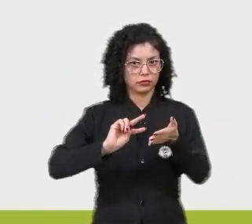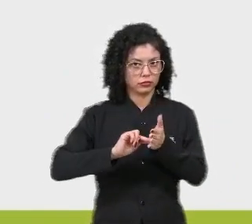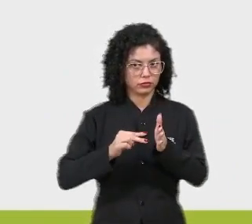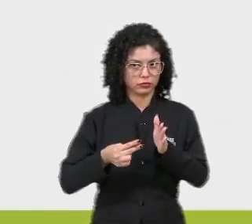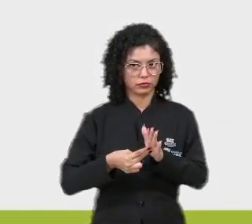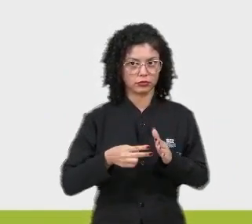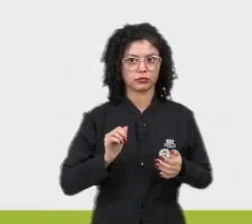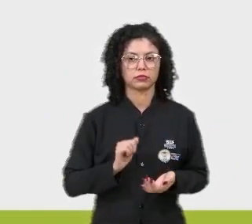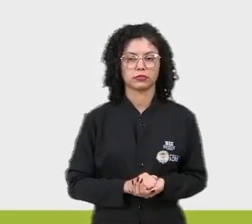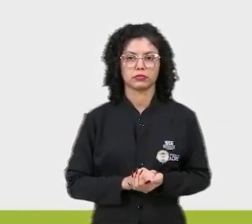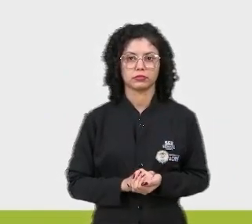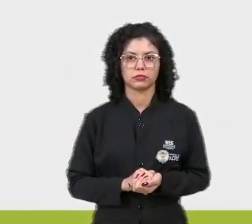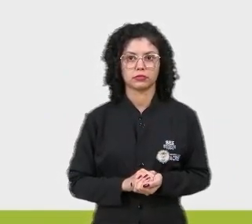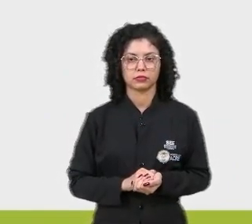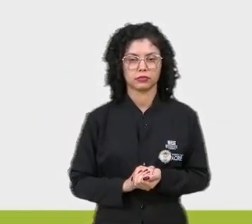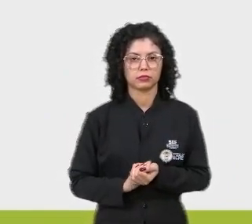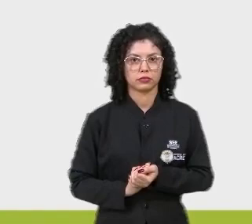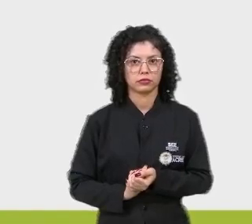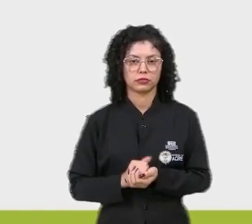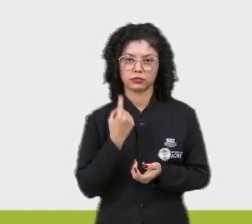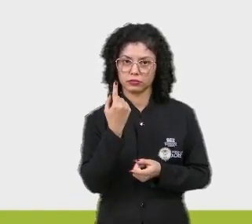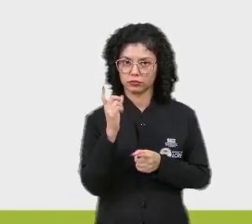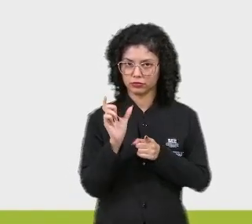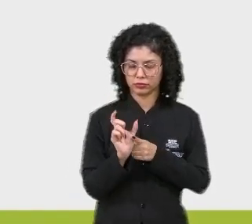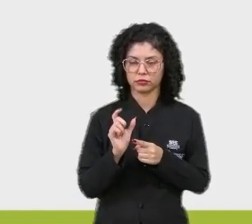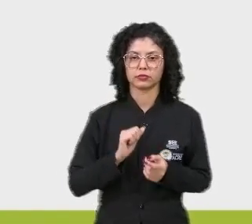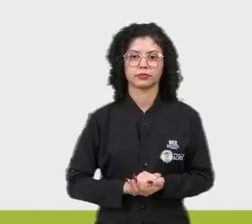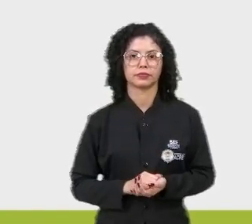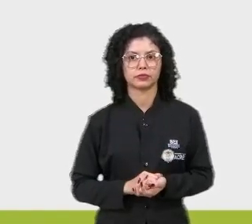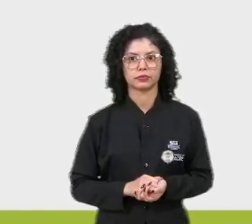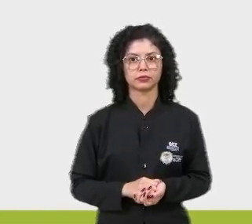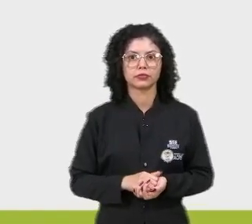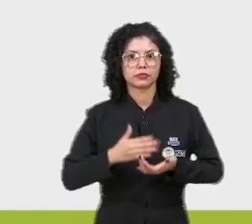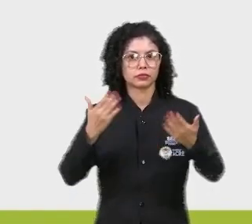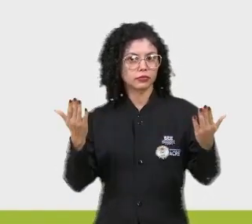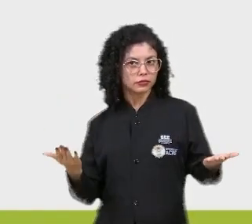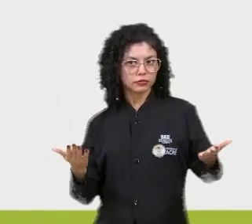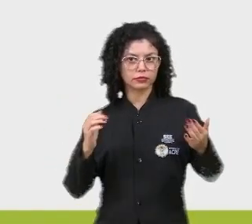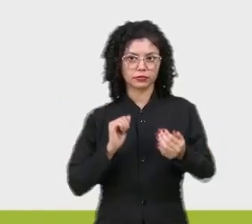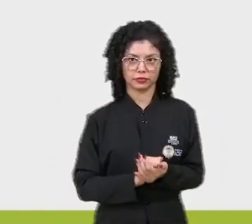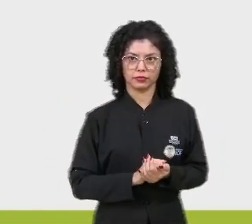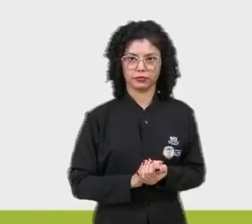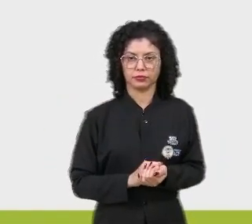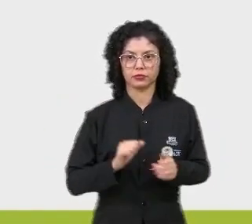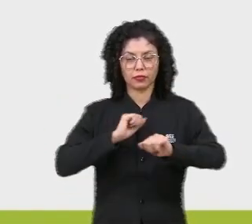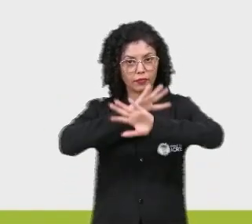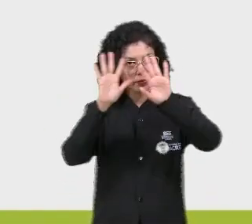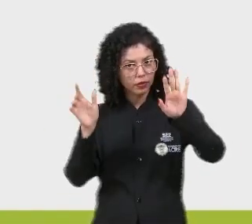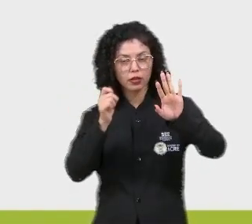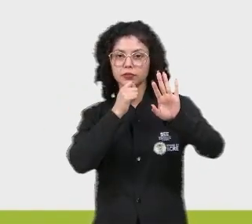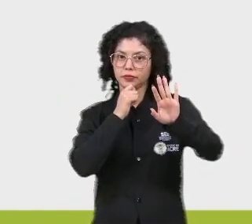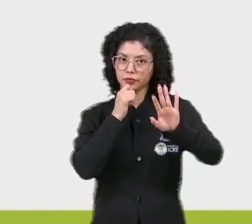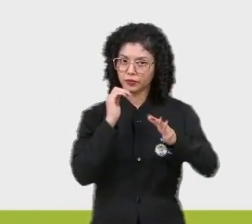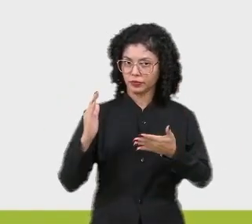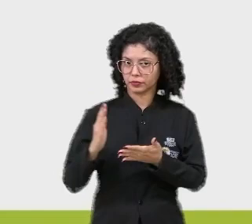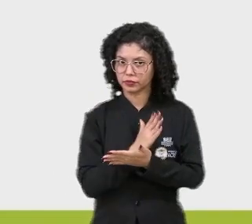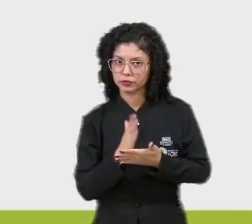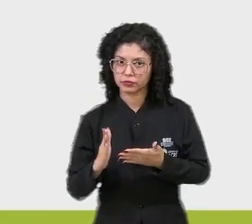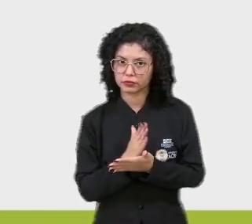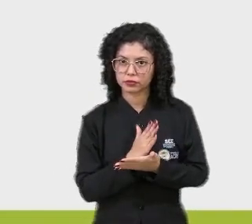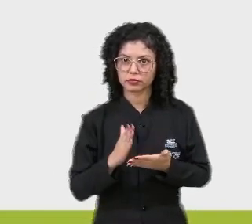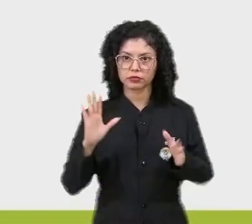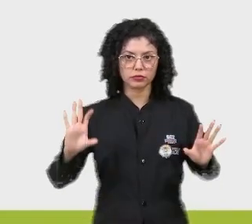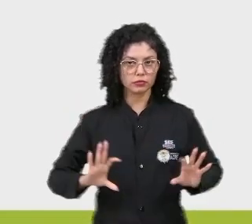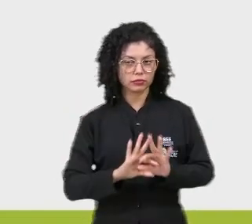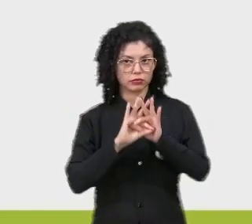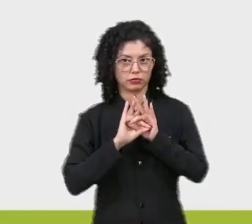significado significativas de uma palavra tá bom pessoal não é É claro que algumas dessas